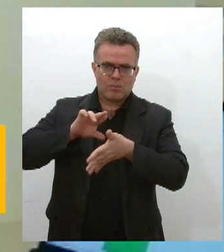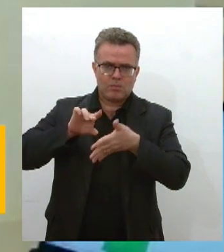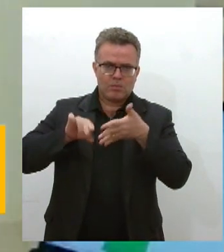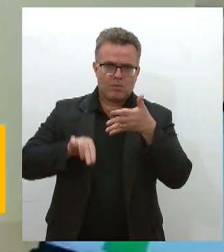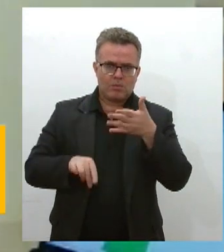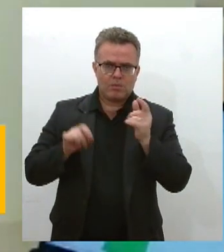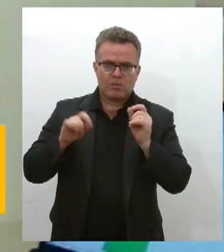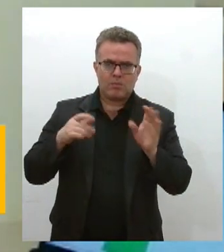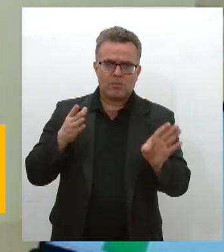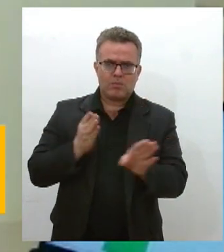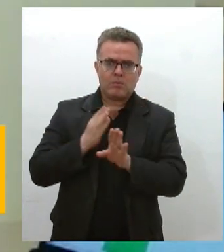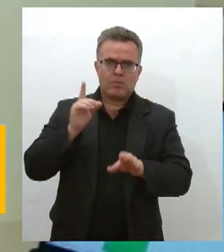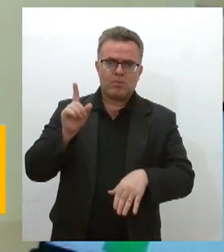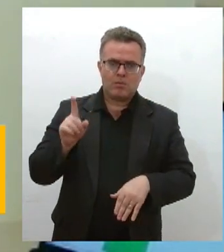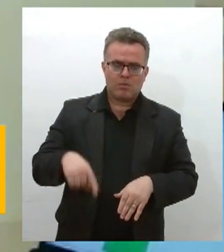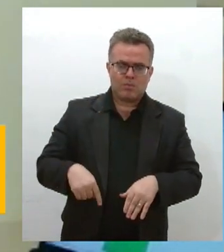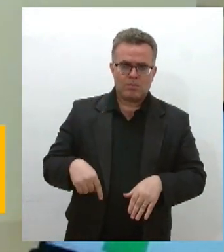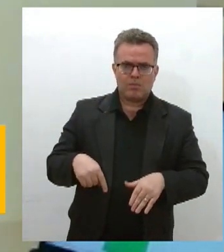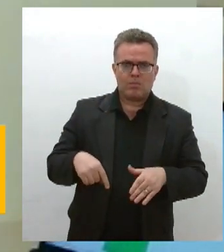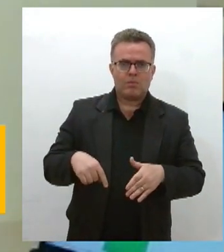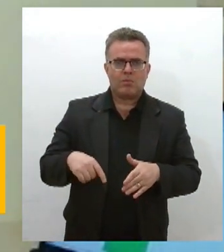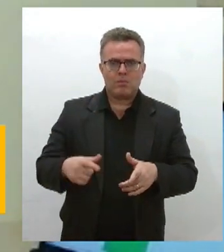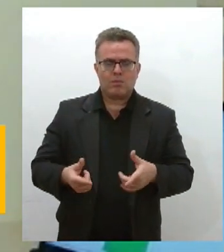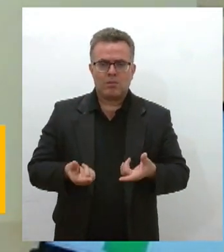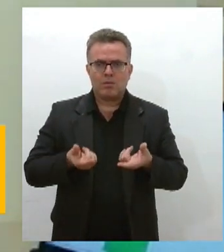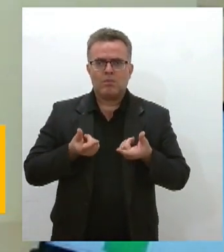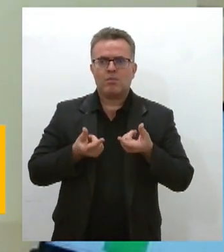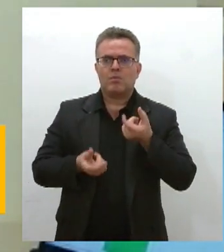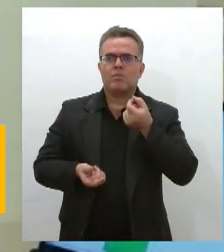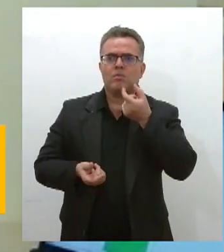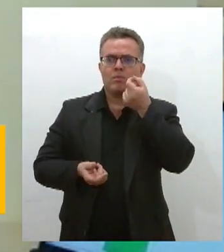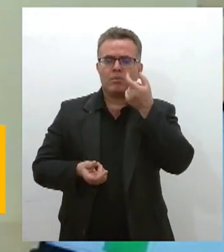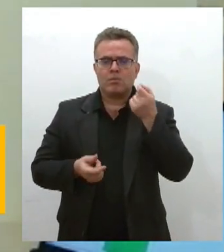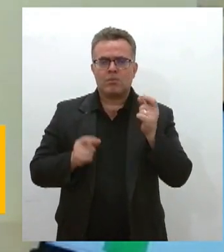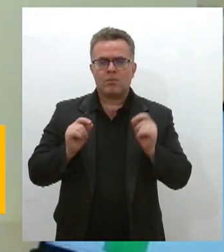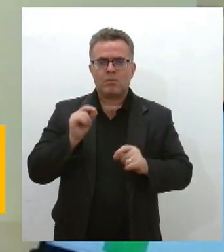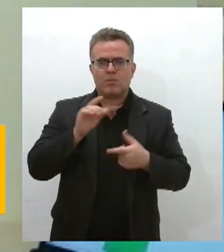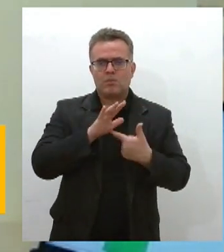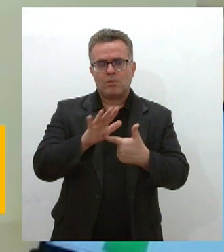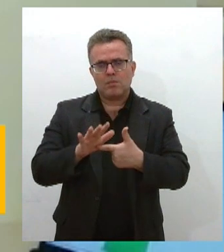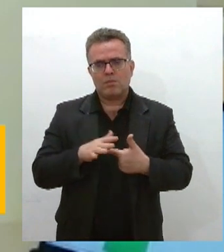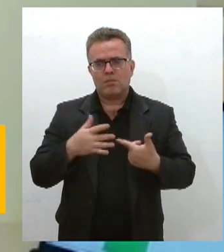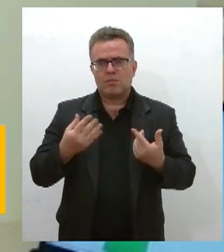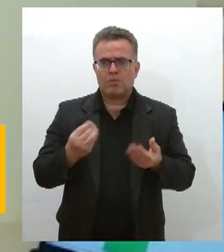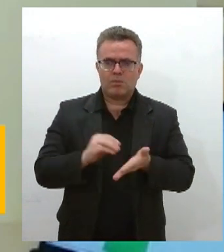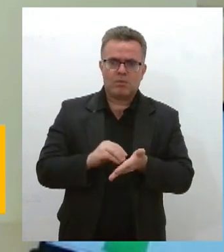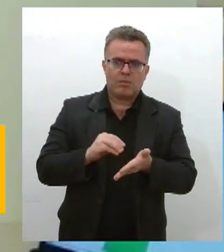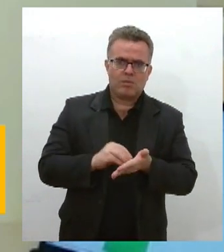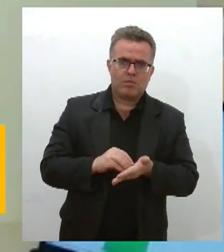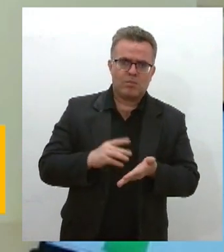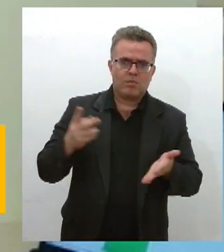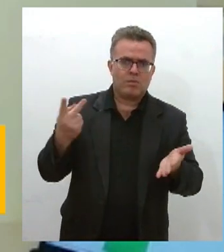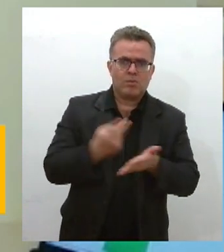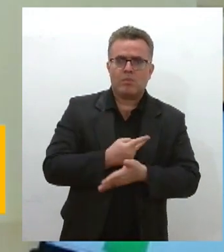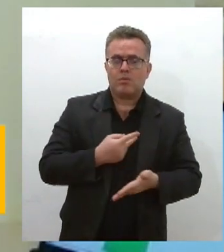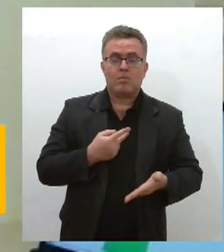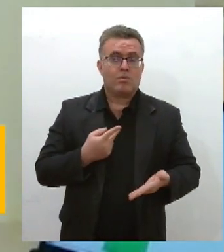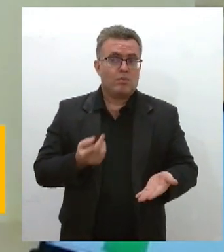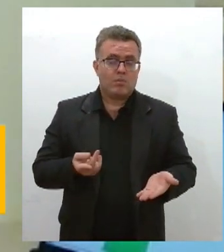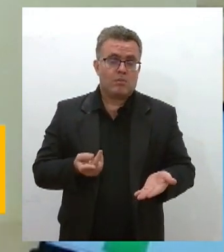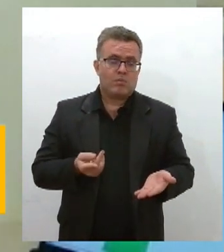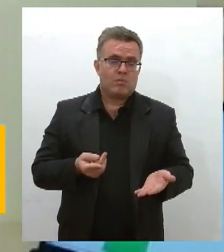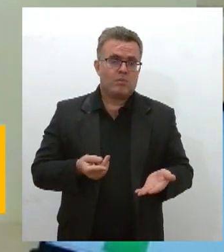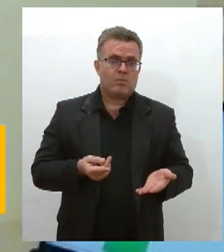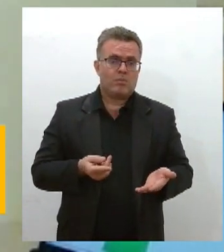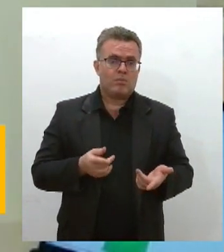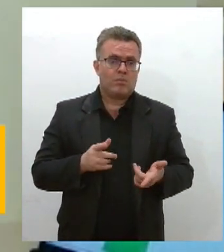lesão é uma lesão com um potencial de malignidade ou uma verdadeira malignidade, né, um câncer propriamente dito, ou se é